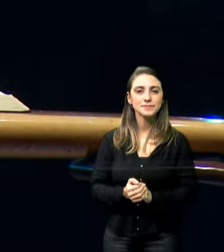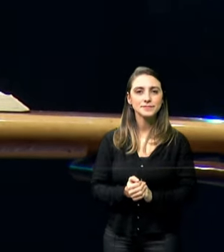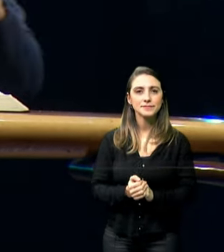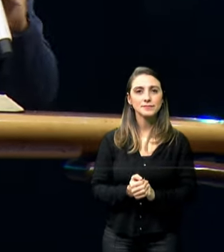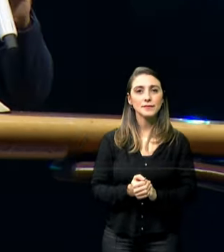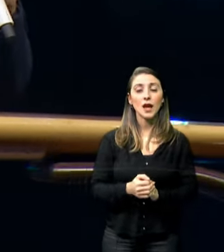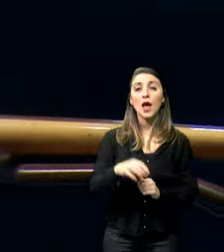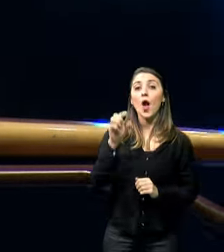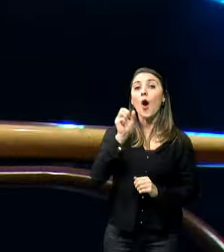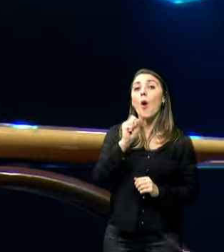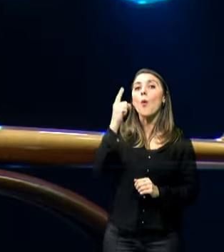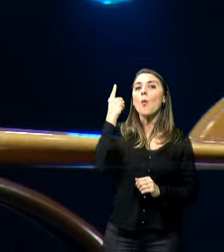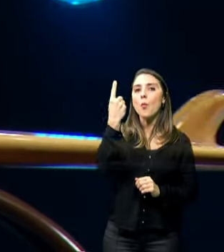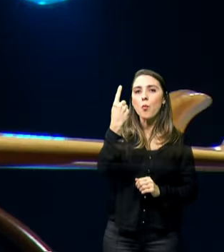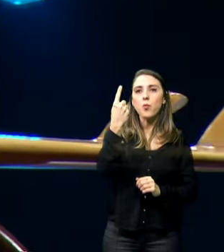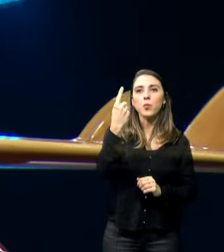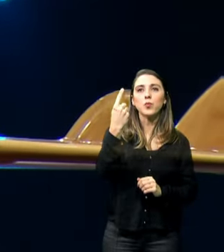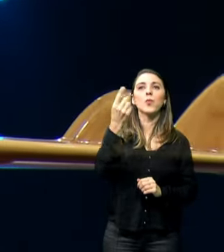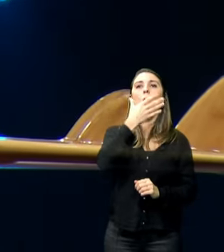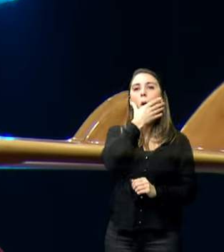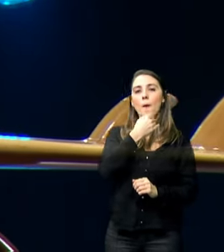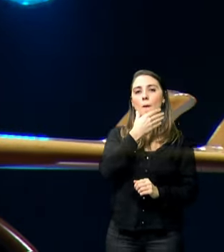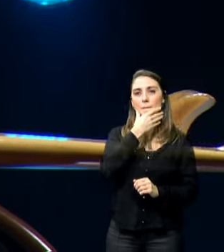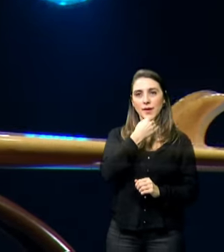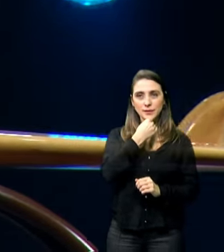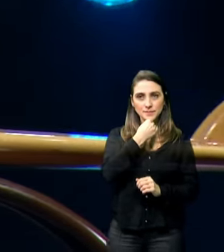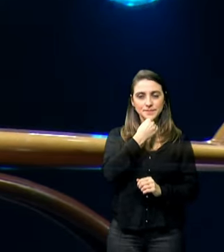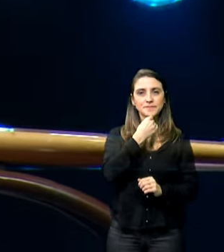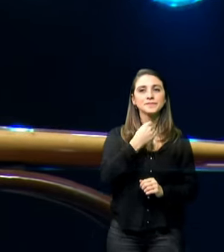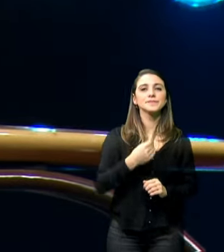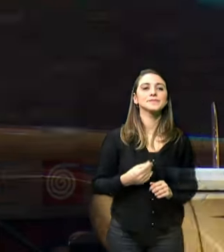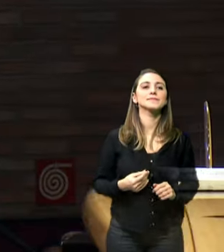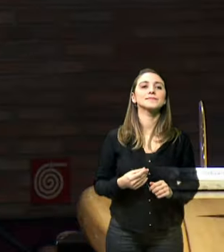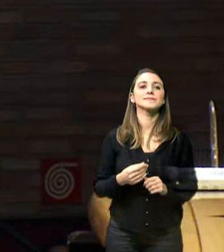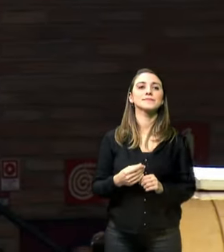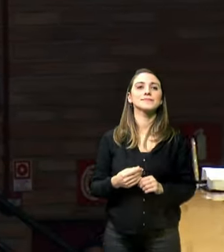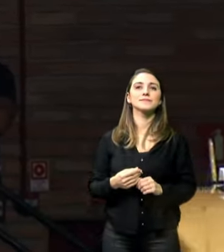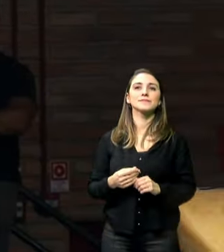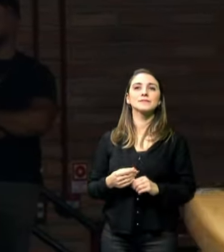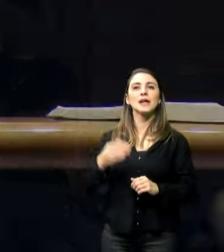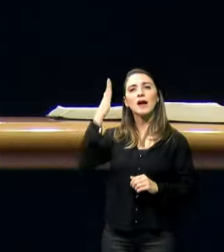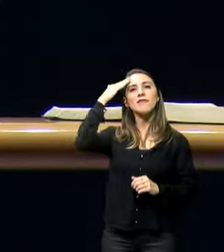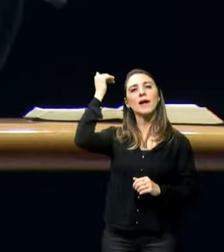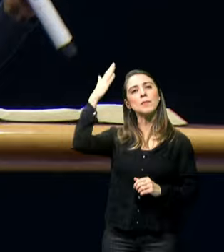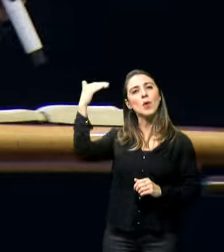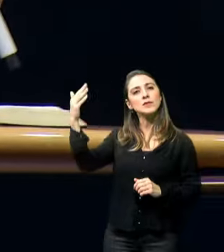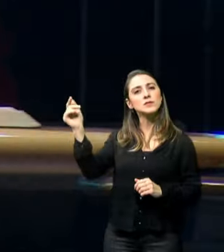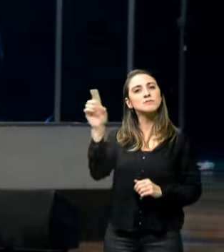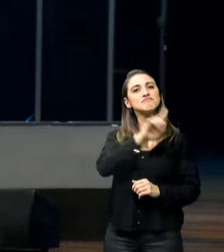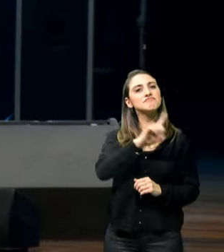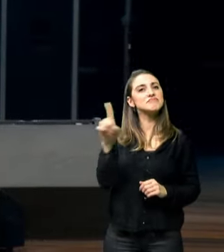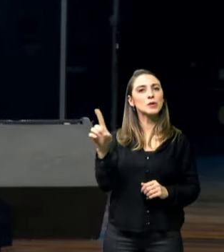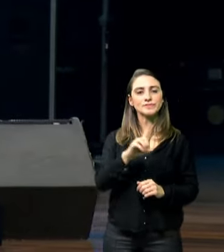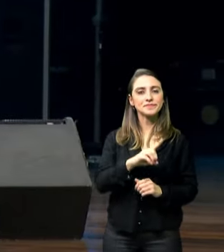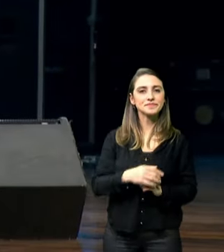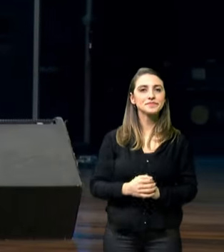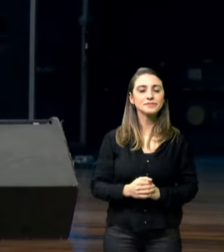Só para um cara que o nome dele não é muito citado na Bíblia, não tem citação toda